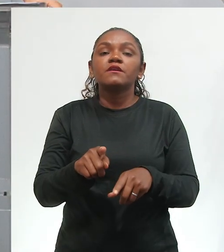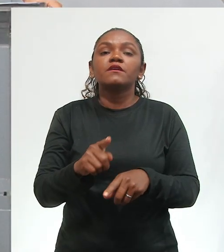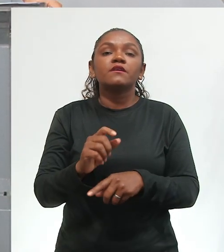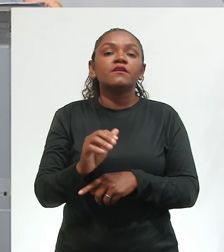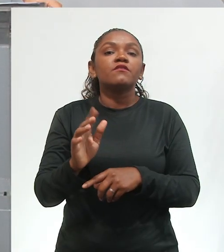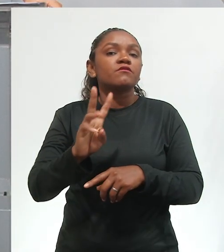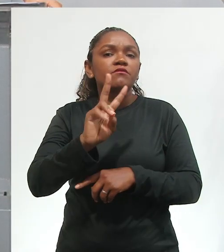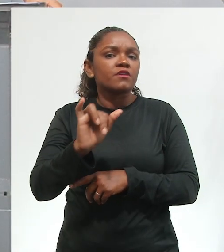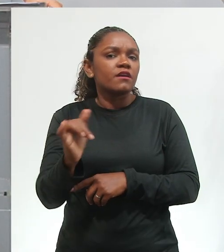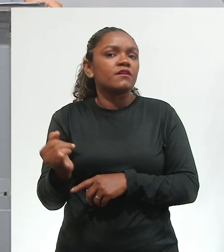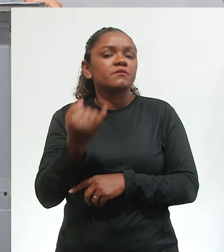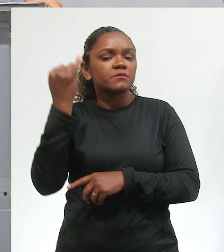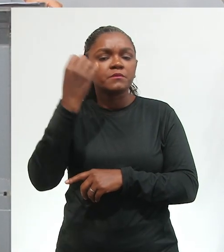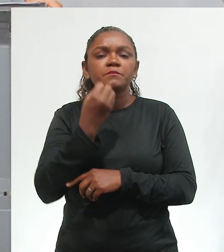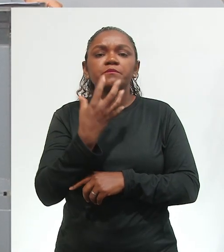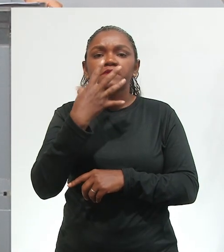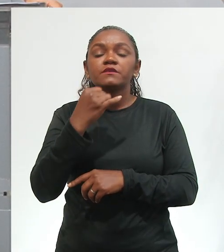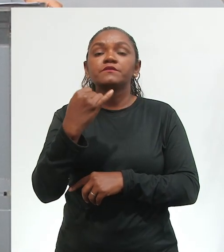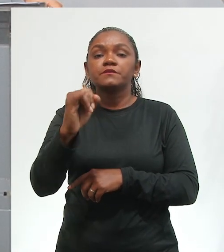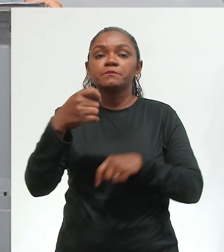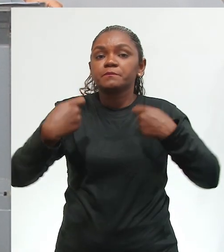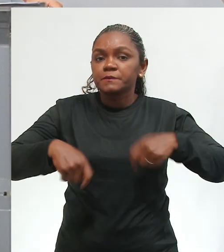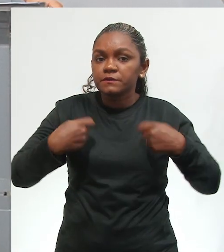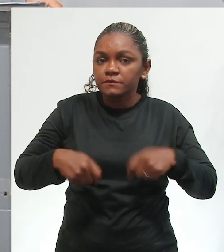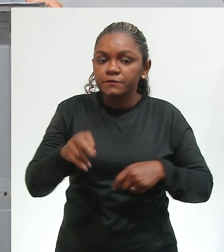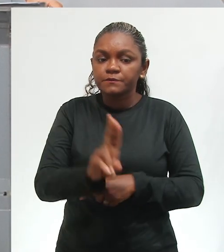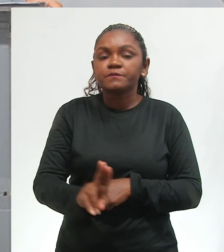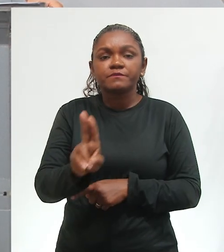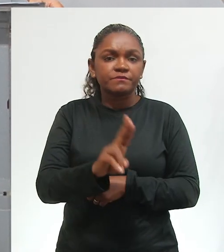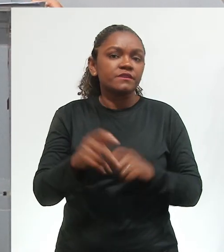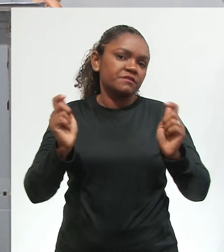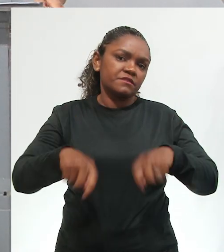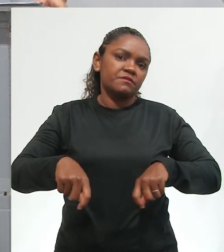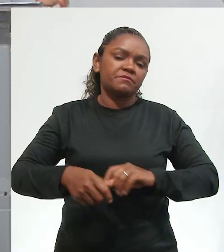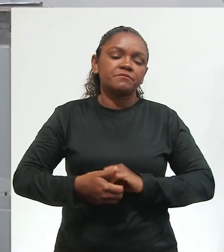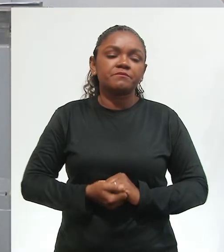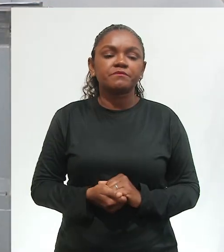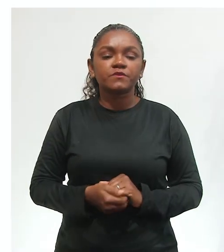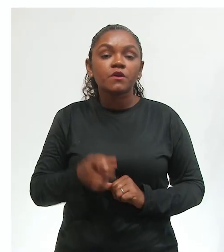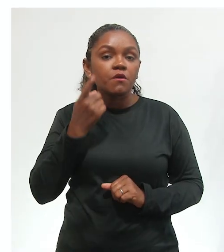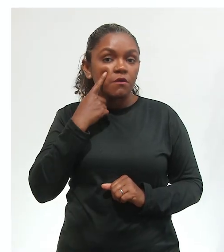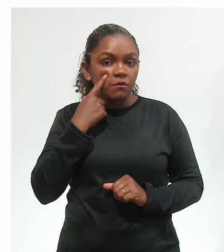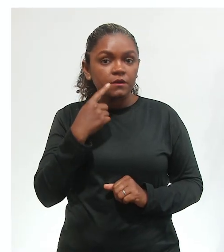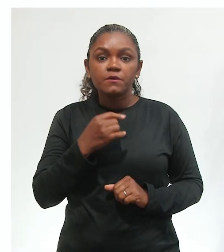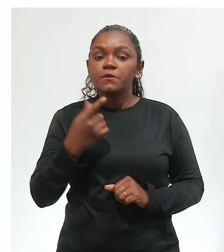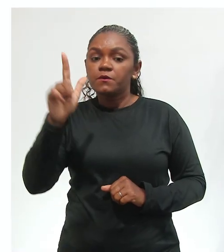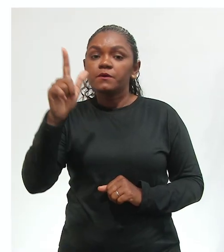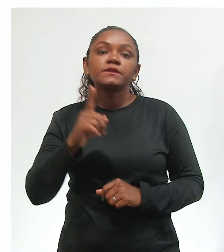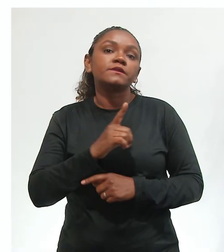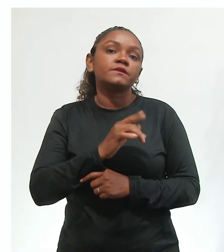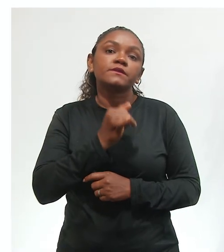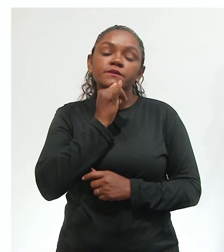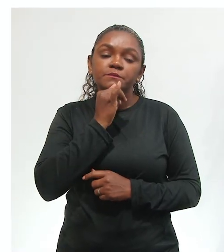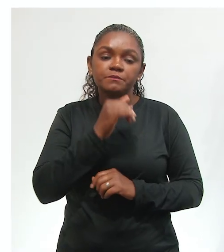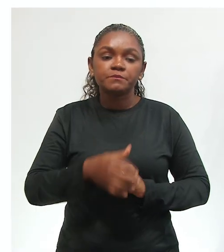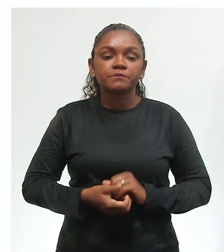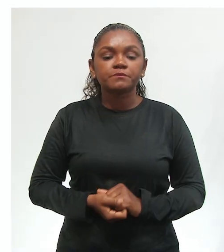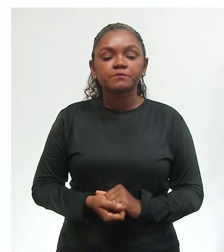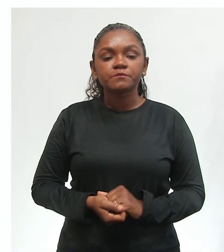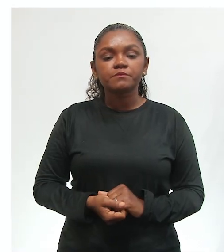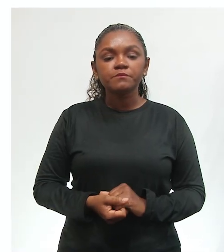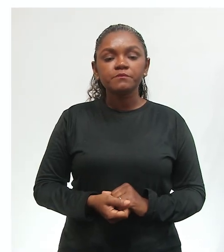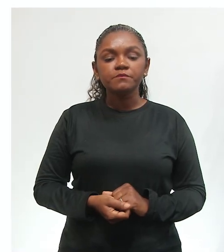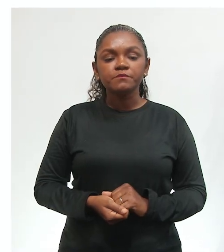extremamente eficientes, se necessário, utilização. Vou dar um exemplo aqui para vocês, né? Vamos entender